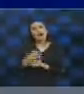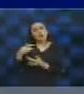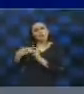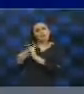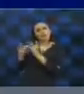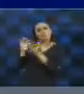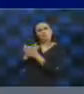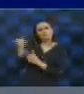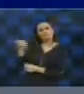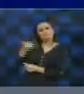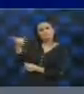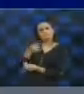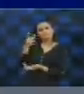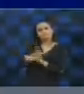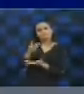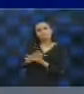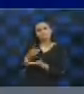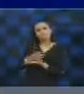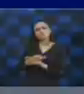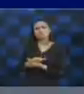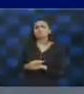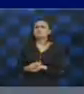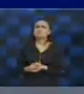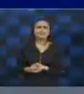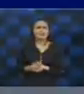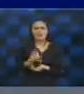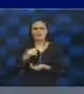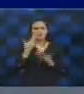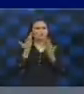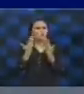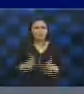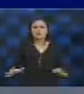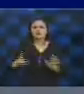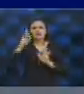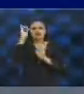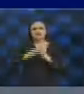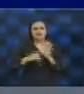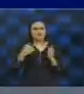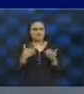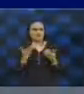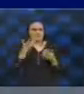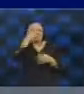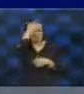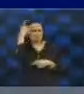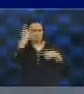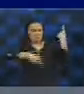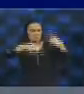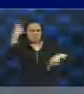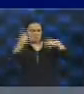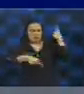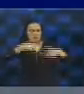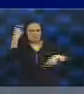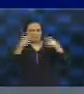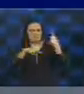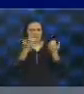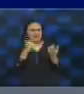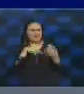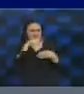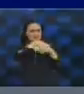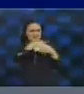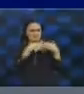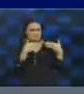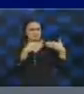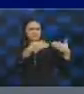disse para mim várias vezes, eu não tenho o direito de me permitir entrar nessa baixaria para que ele tenta levar a